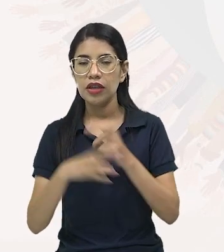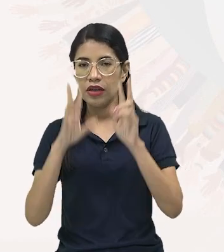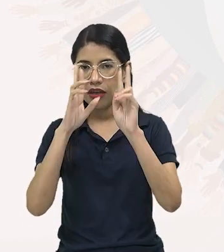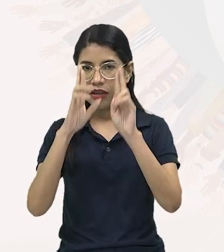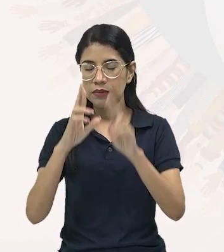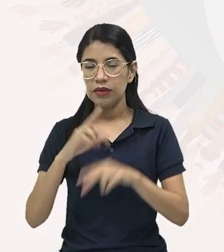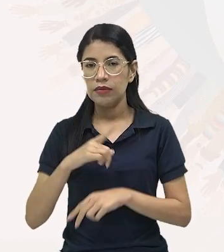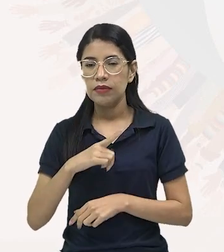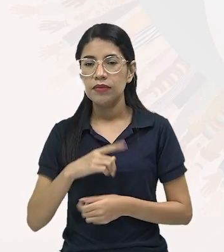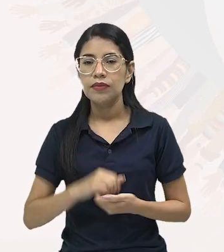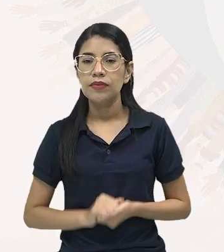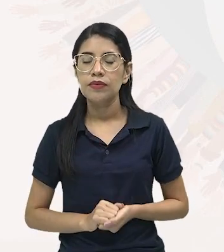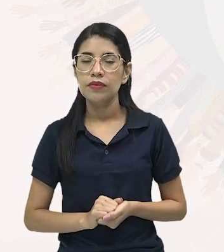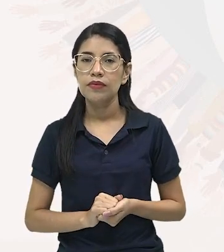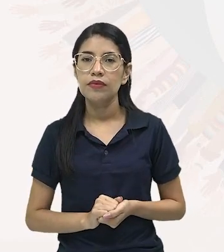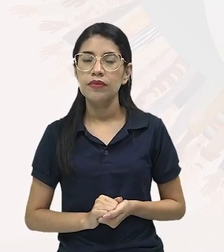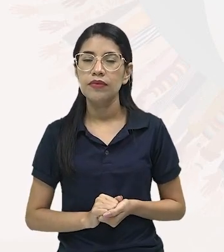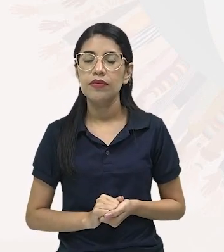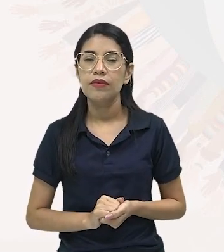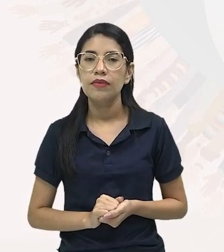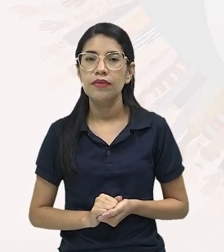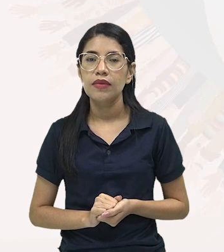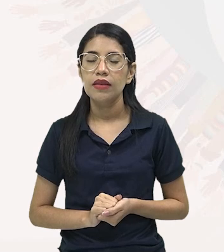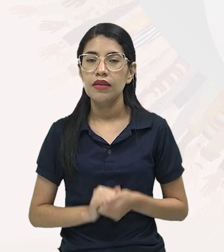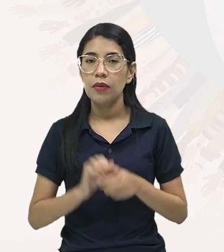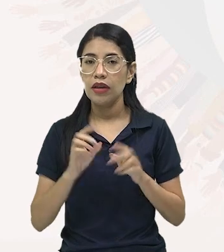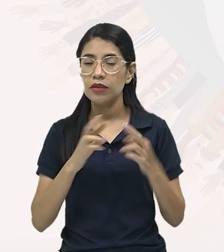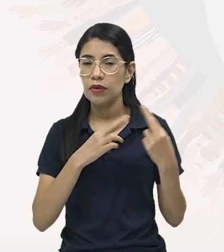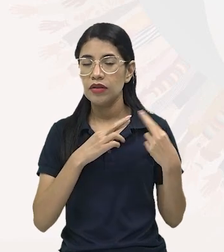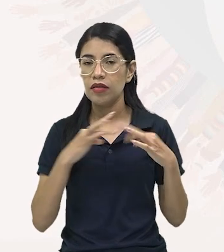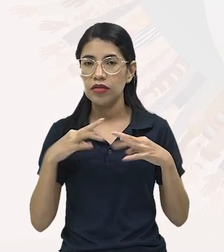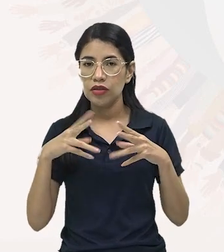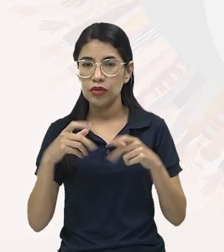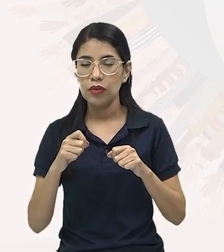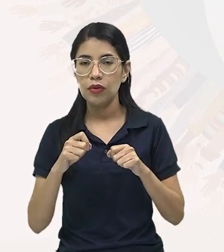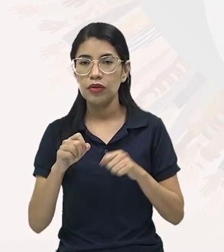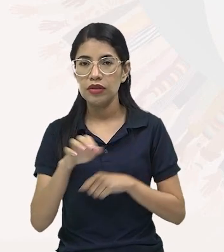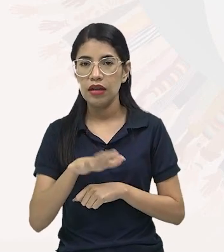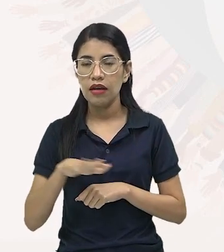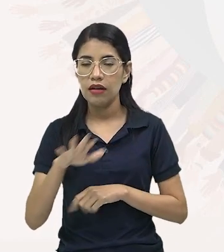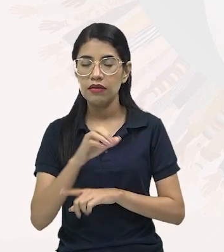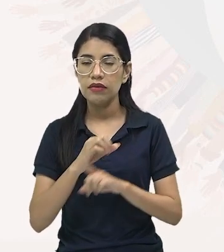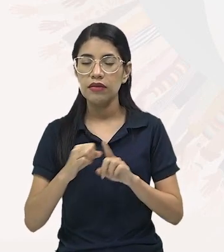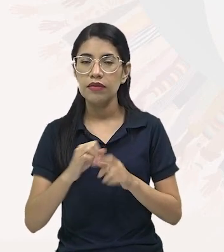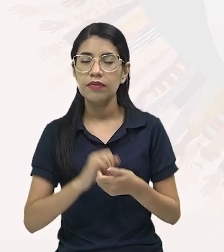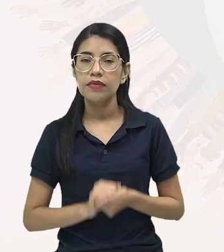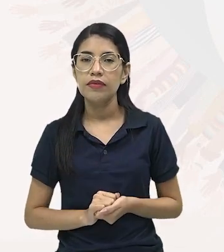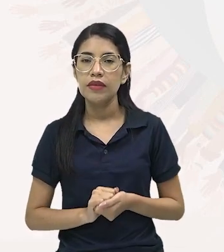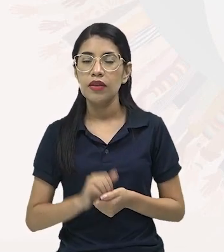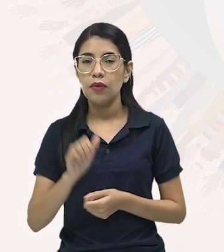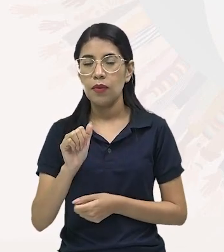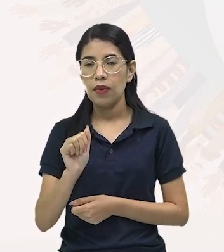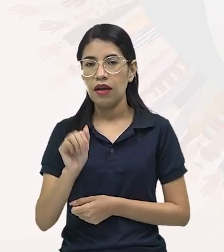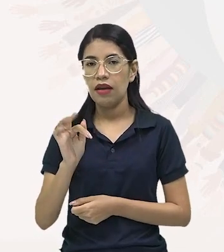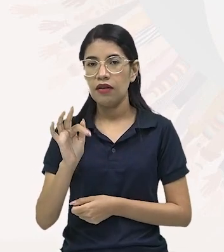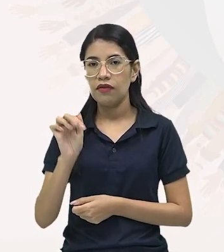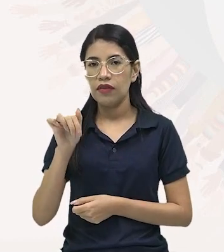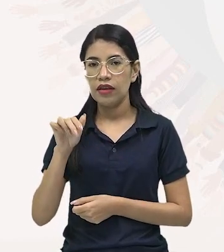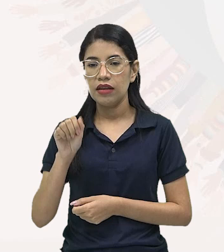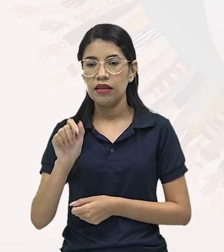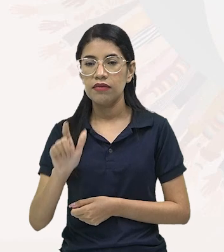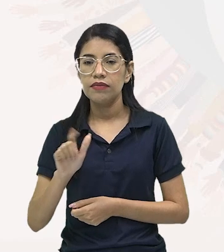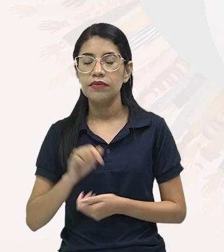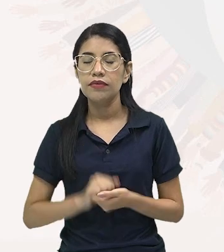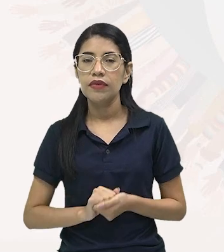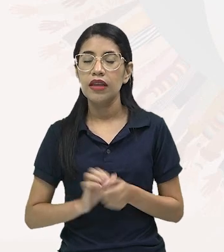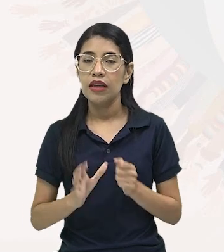sobre a responsabilidade disso ser comunitária. Afinal, quando respeitamos os direitos humanos, olha o afinal aí também fazendo a ligação,